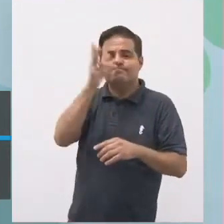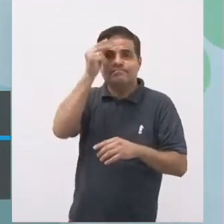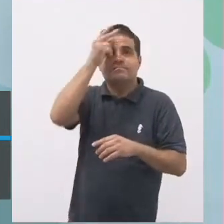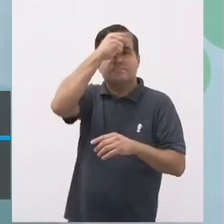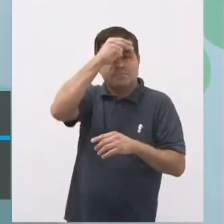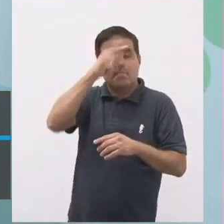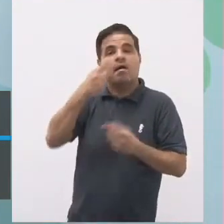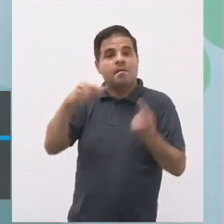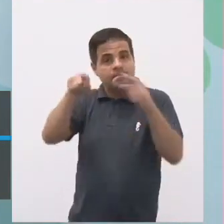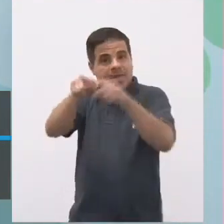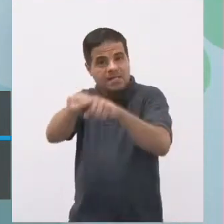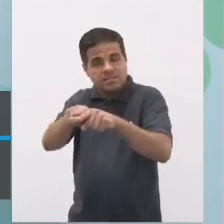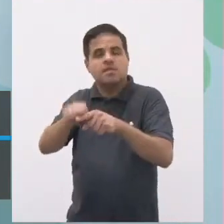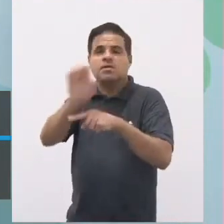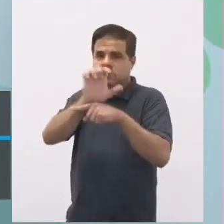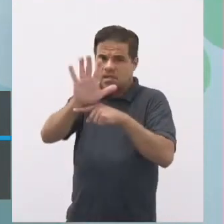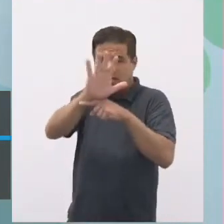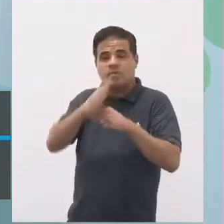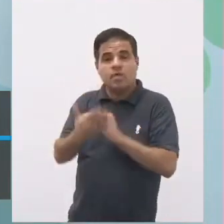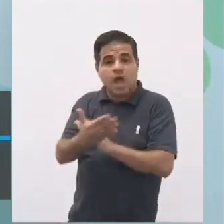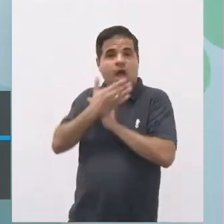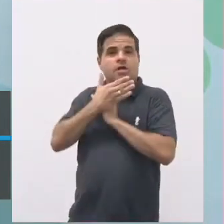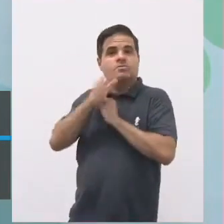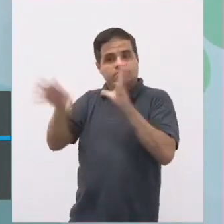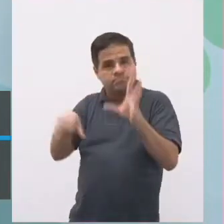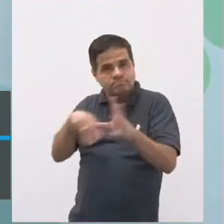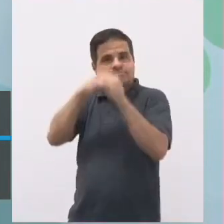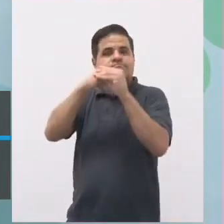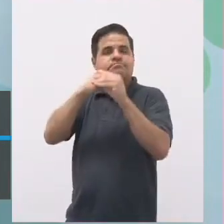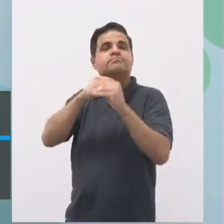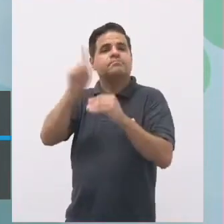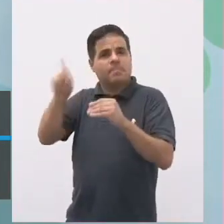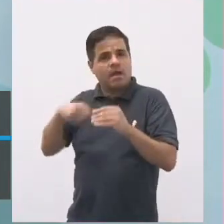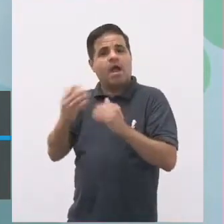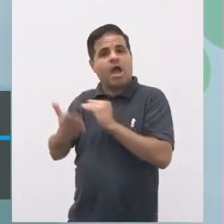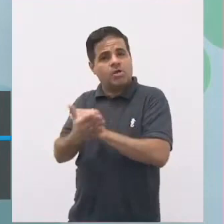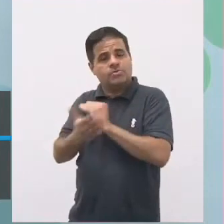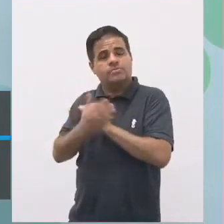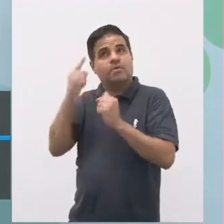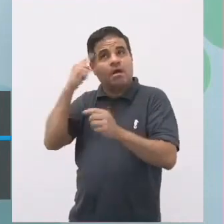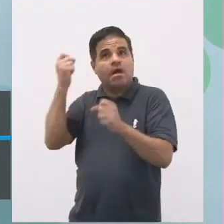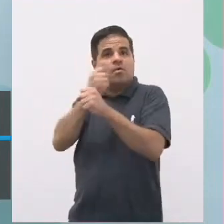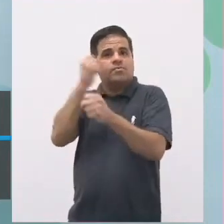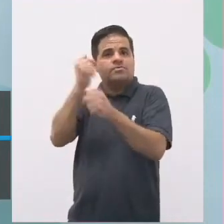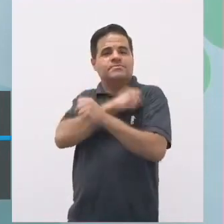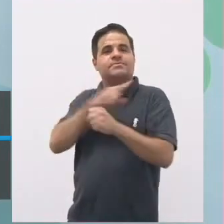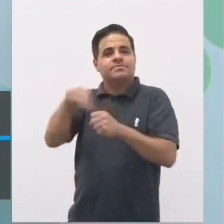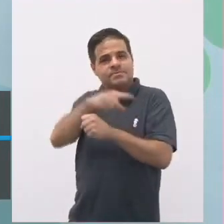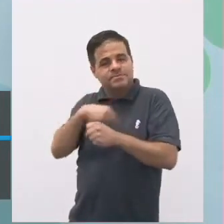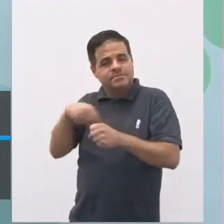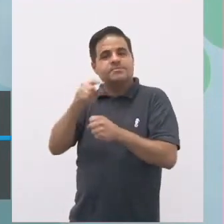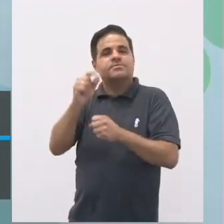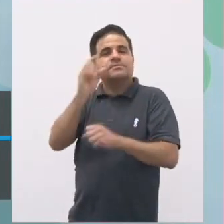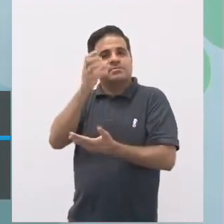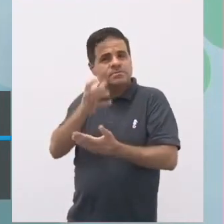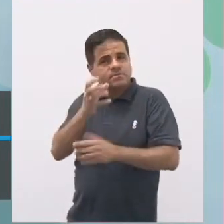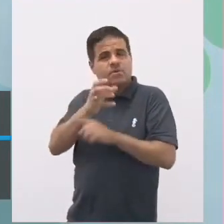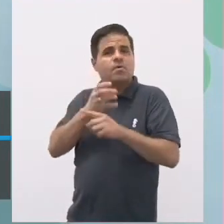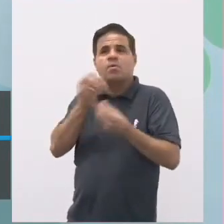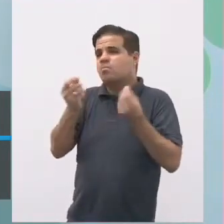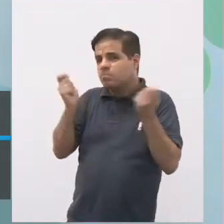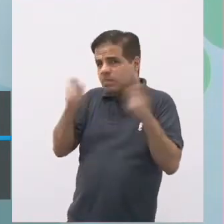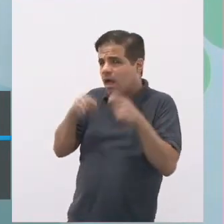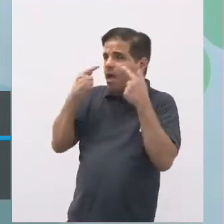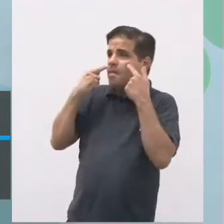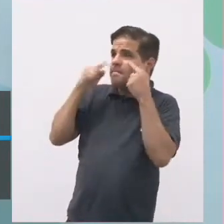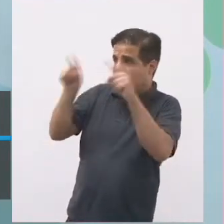os nossos parceiros, são os atores também que ajudam na implementação e também na construção desse currículo. Como podemos ver